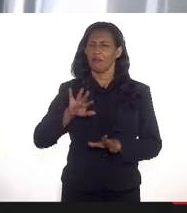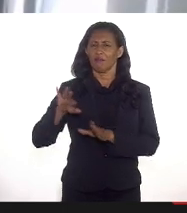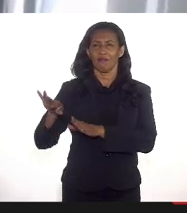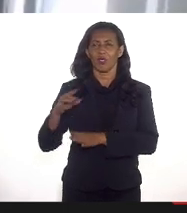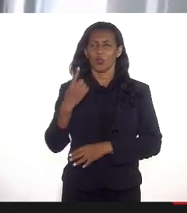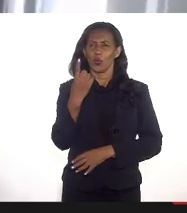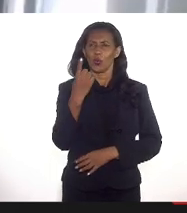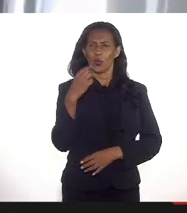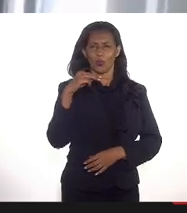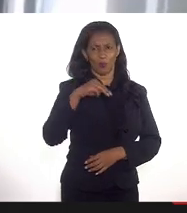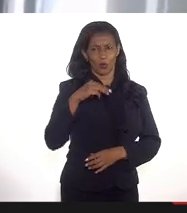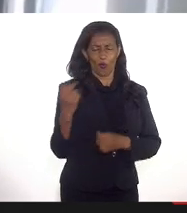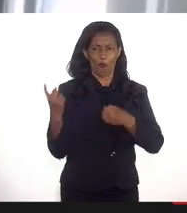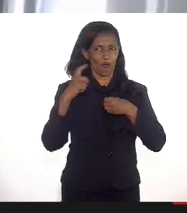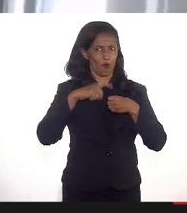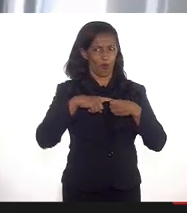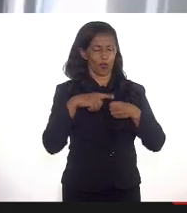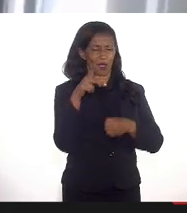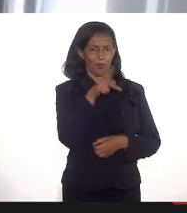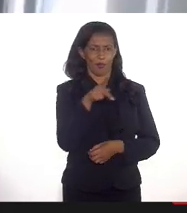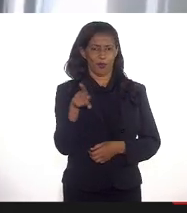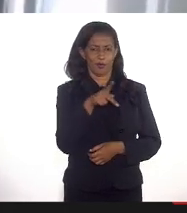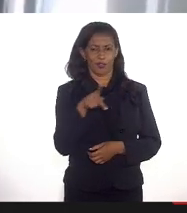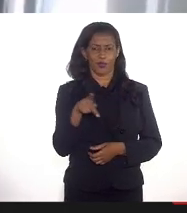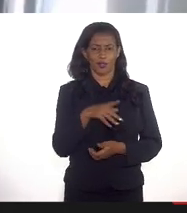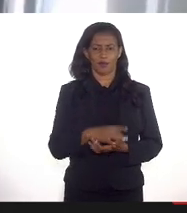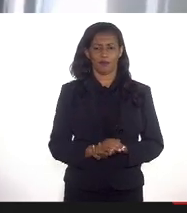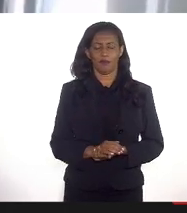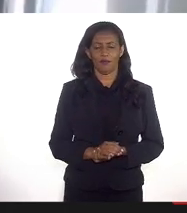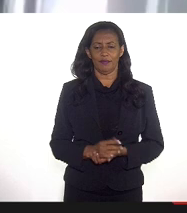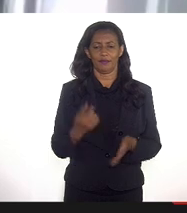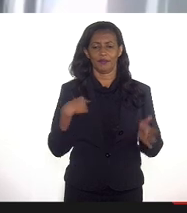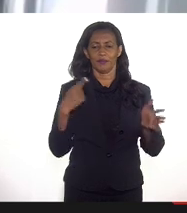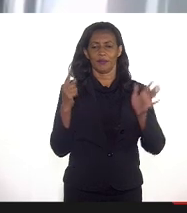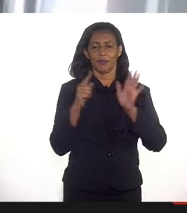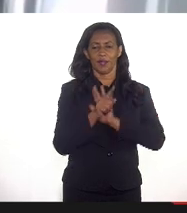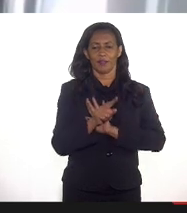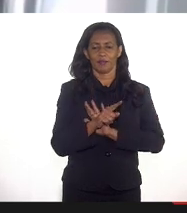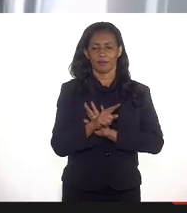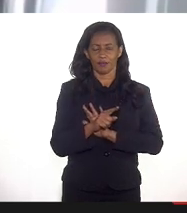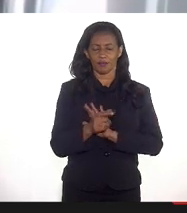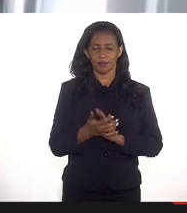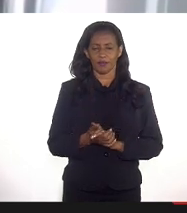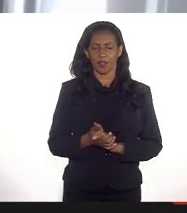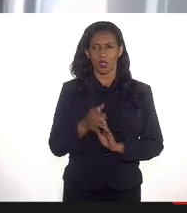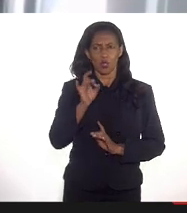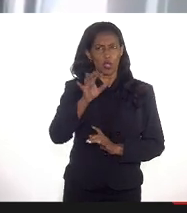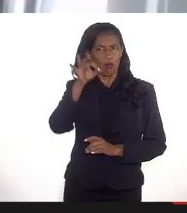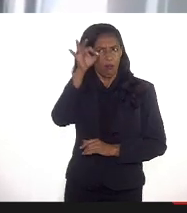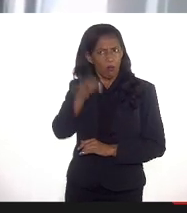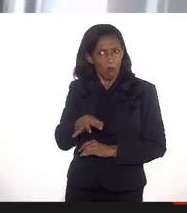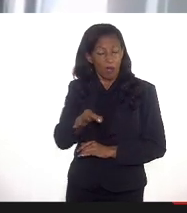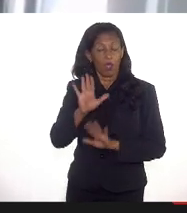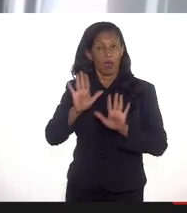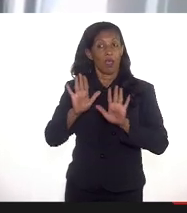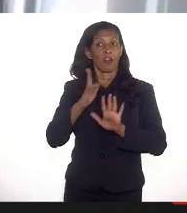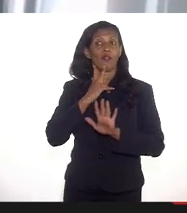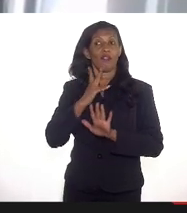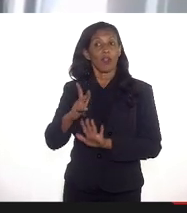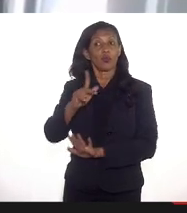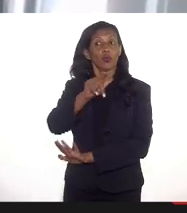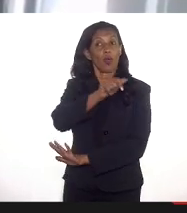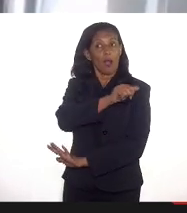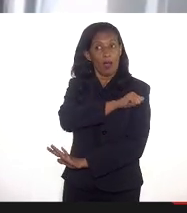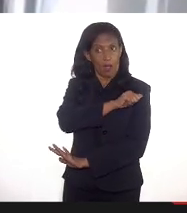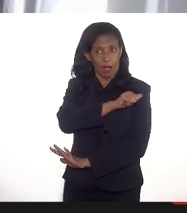queria voltar aqui para o professor José Wilson para perguntar, só para me certificar, em relação aos estudantes, professor José